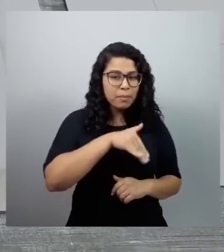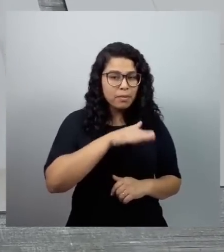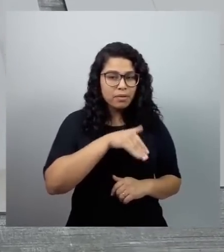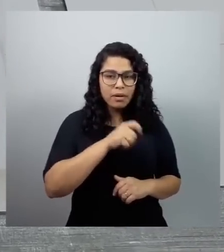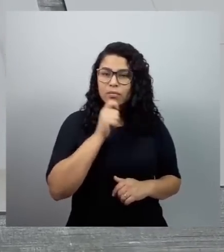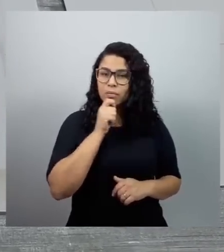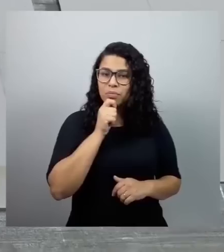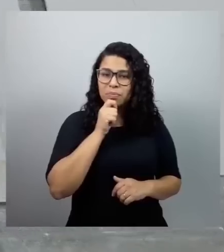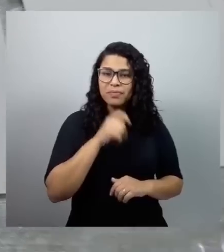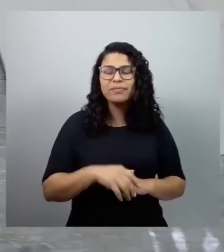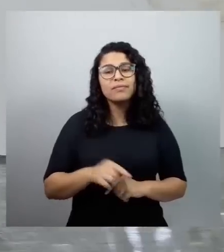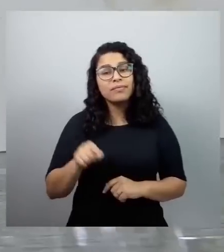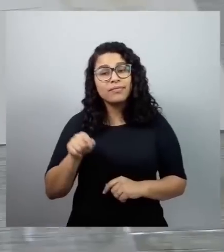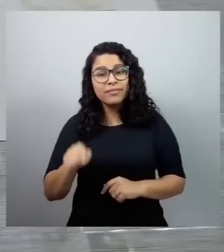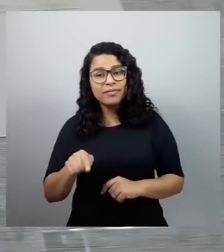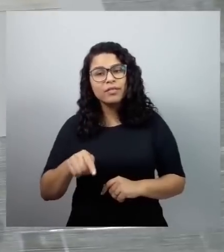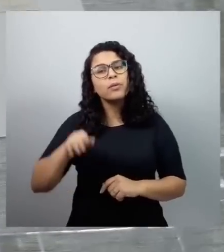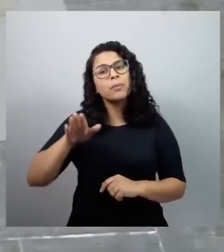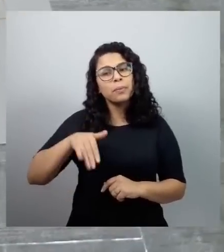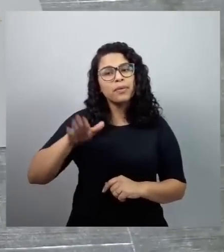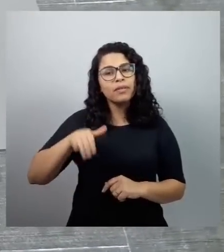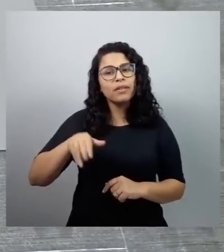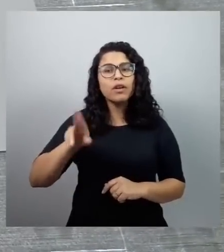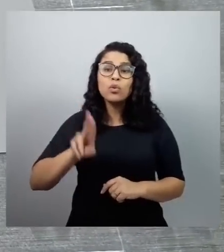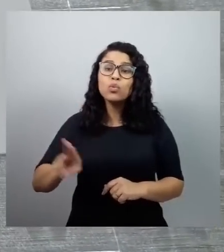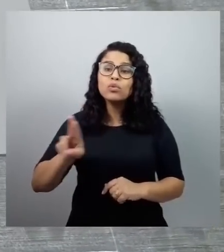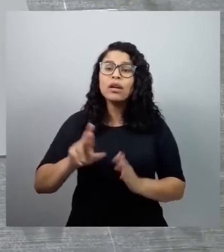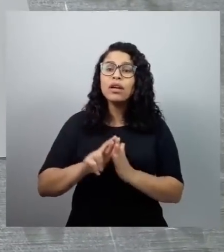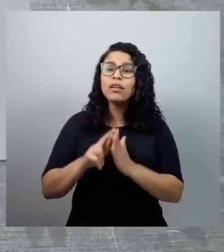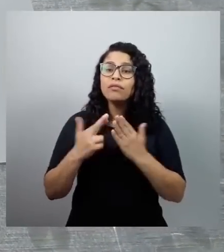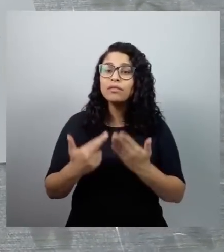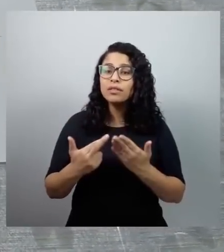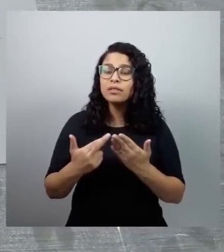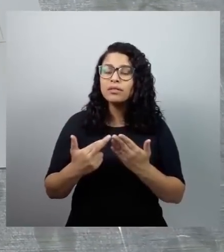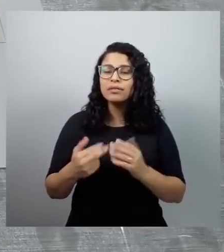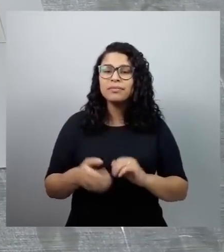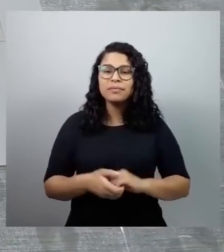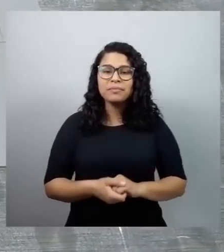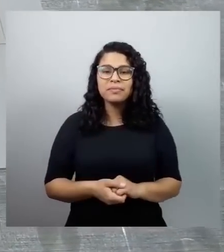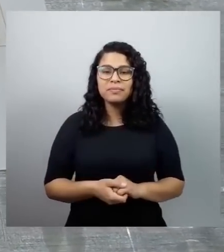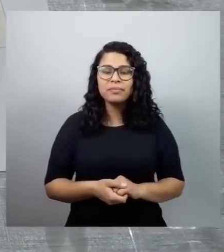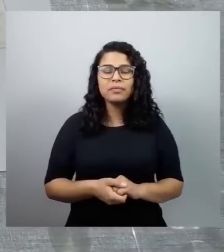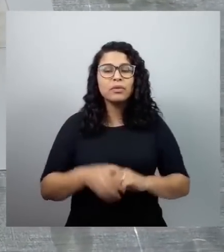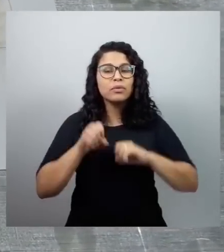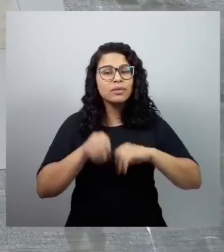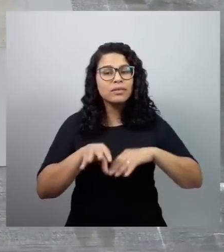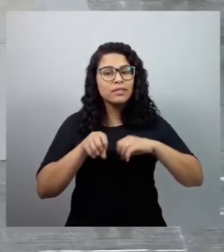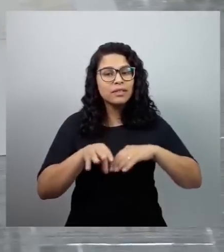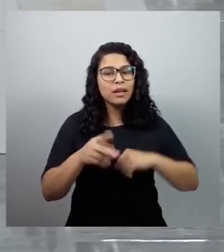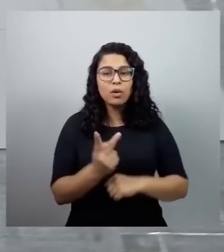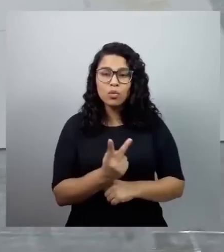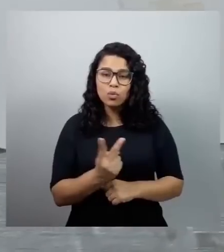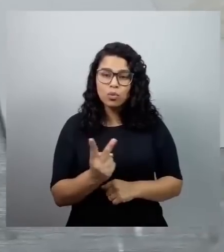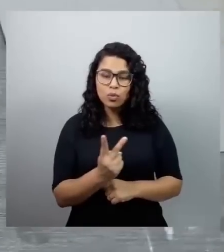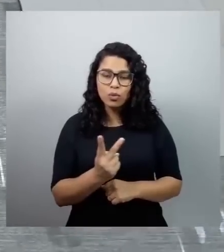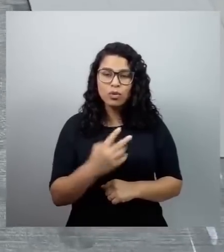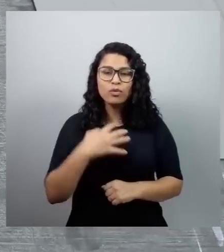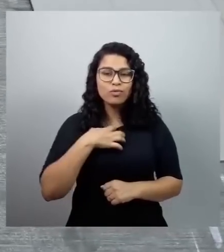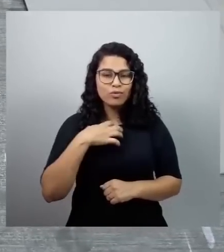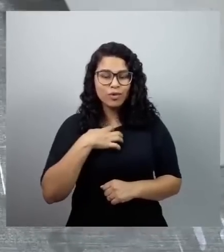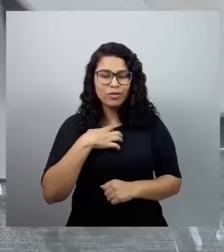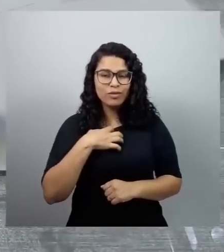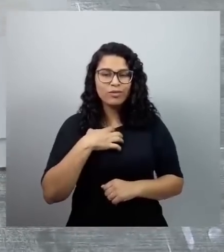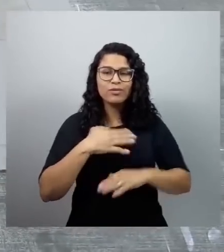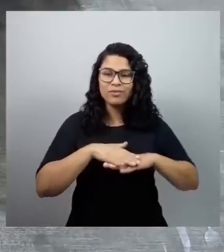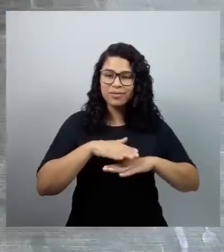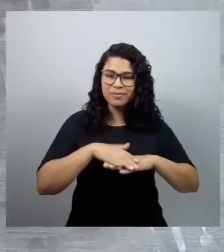sem pintar. Esse daqui eu usei a folha de revista para pintar. Então, eu vou ensinar a técnica das duas